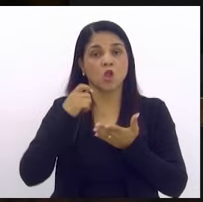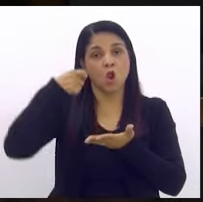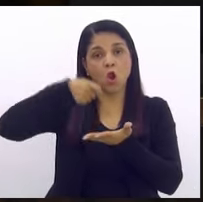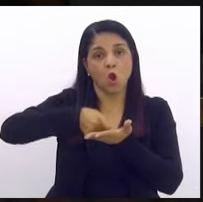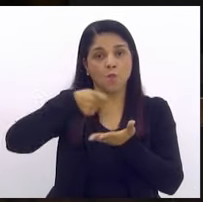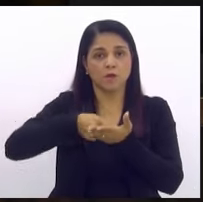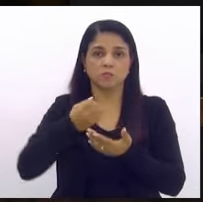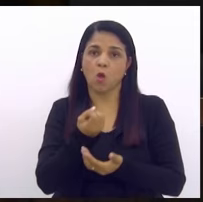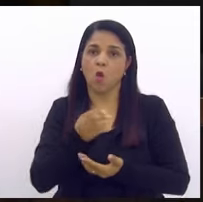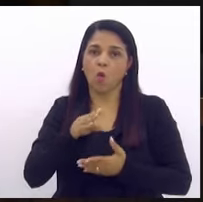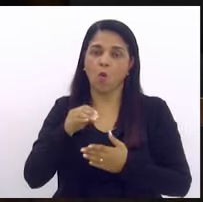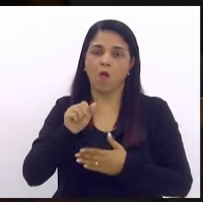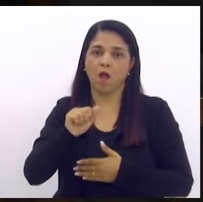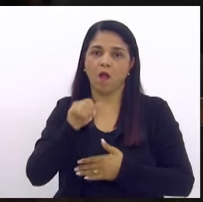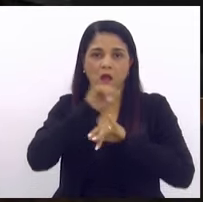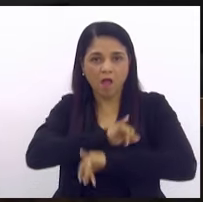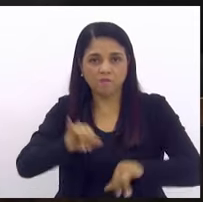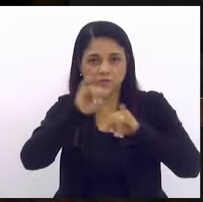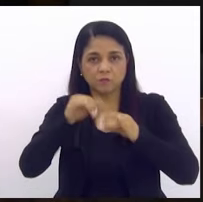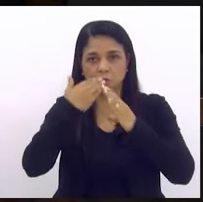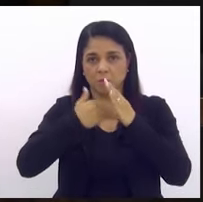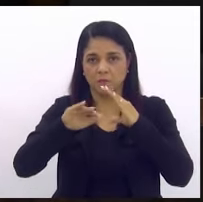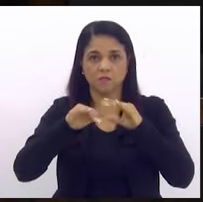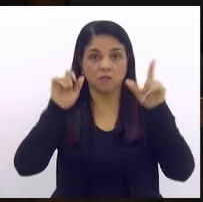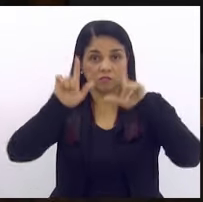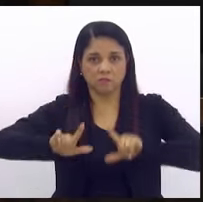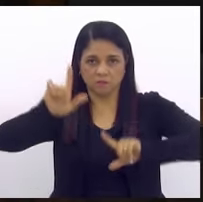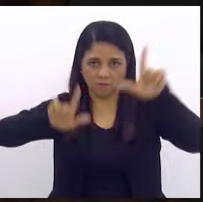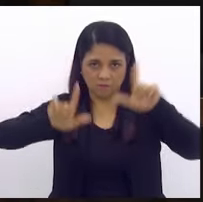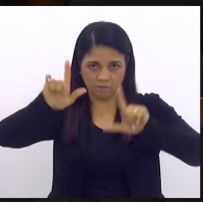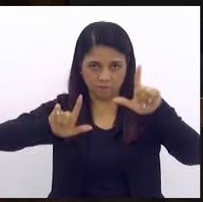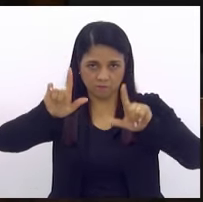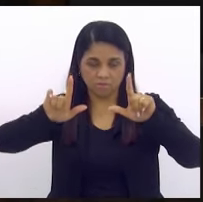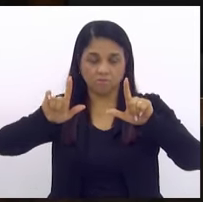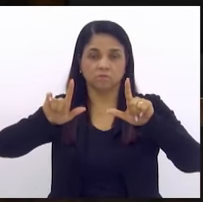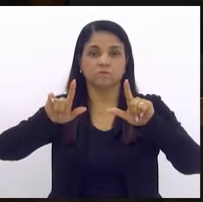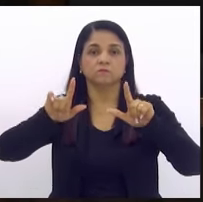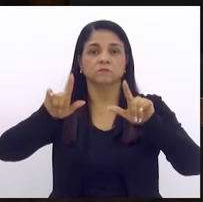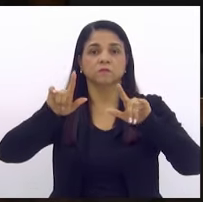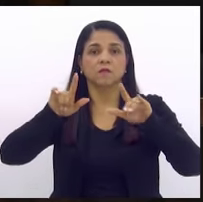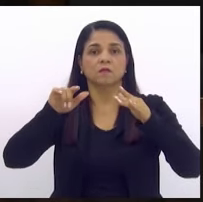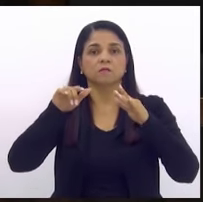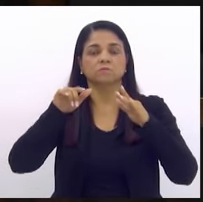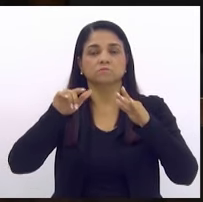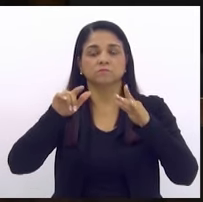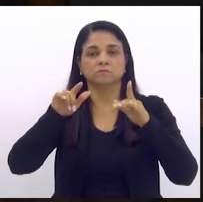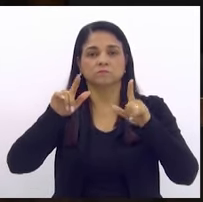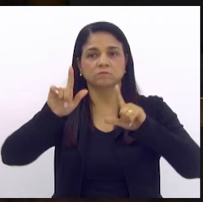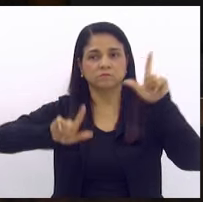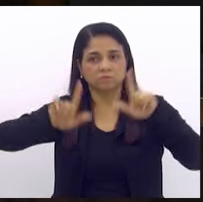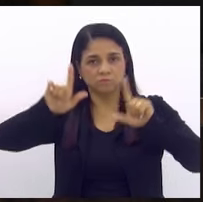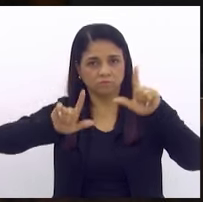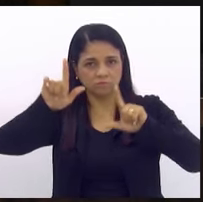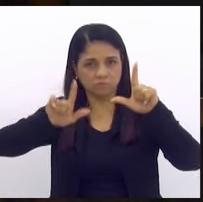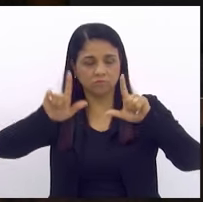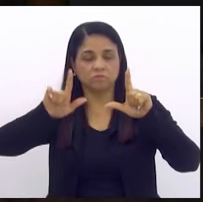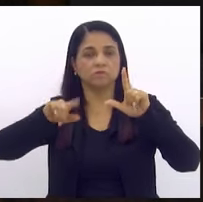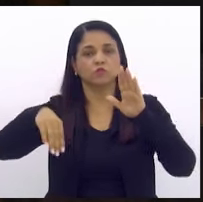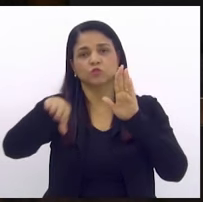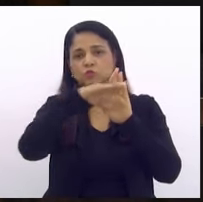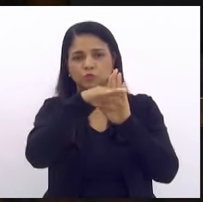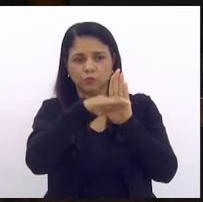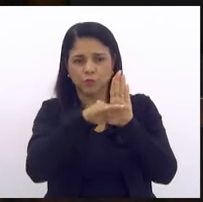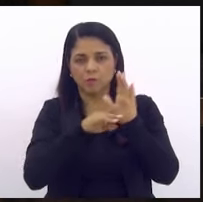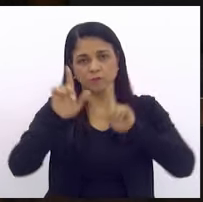aviso aos assinantes por meio de mensagens na televisão, em meio às programações televisivas habituais e dá